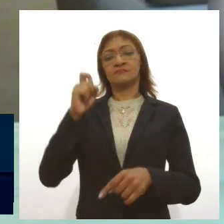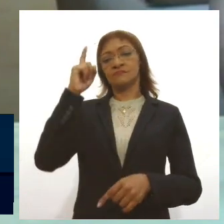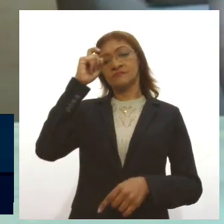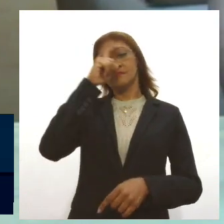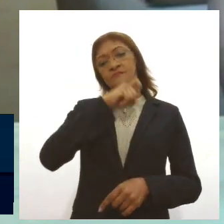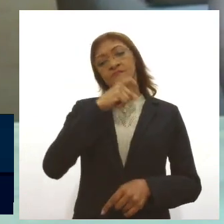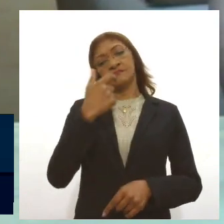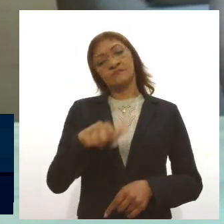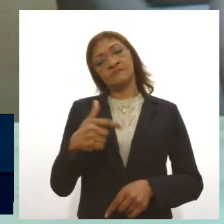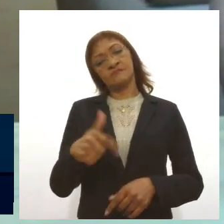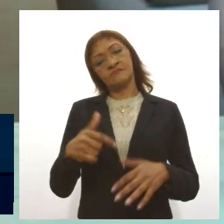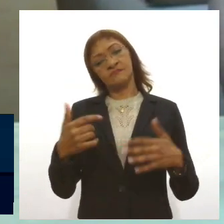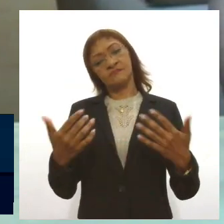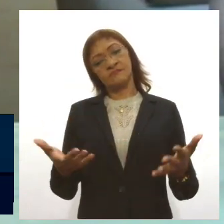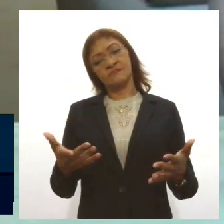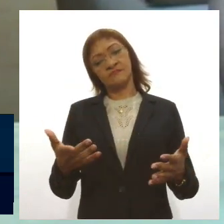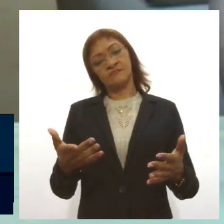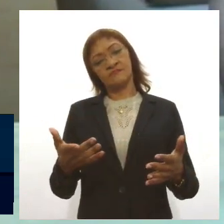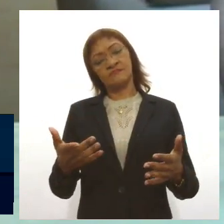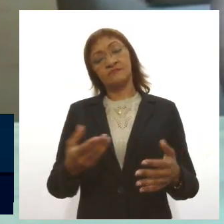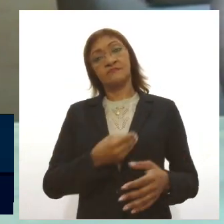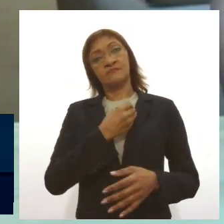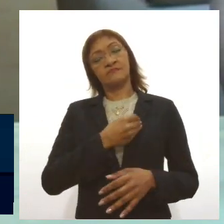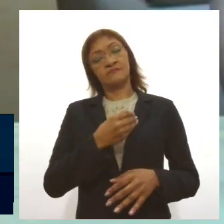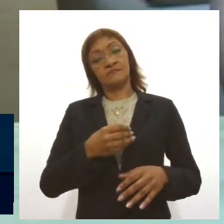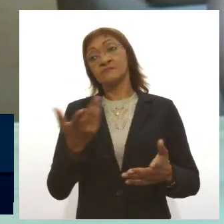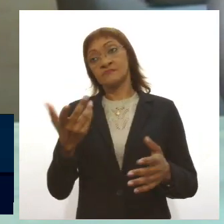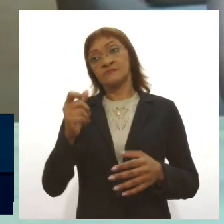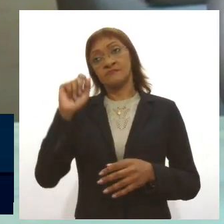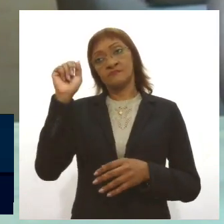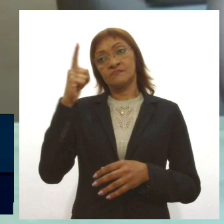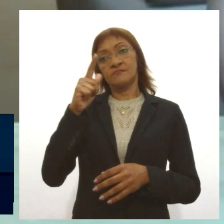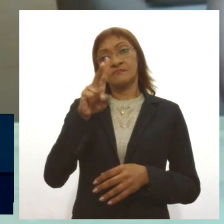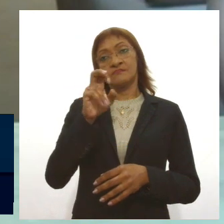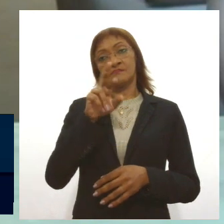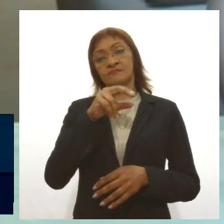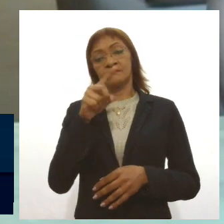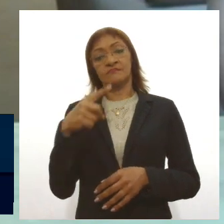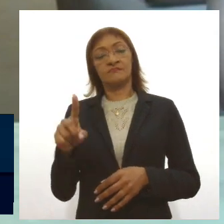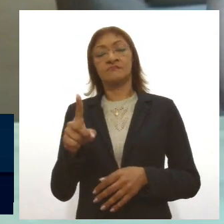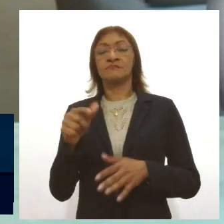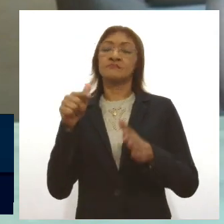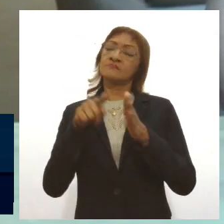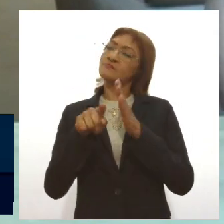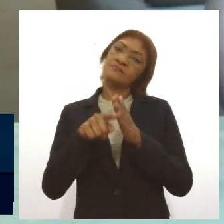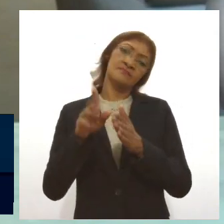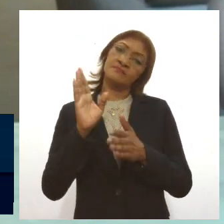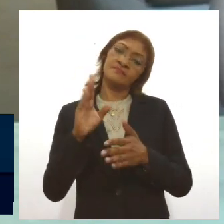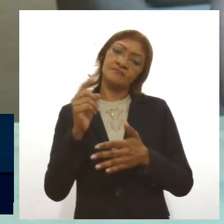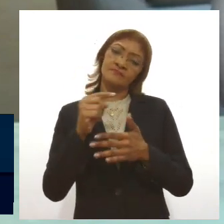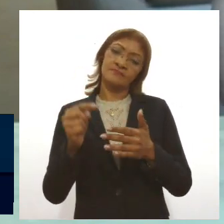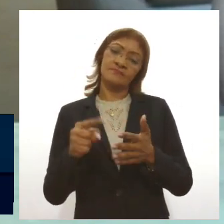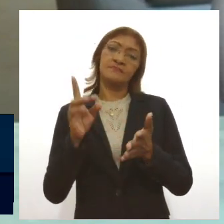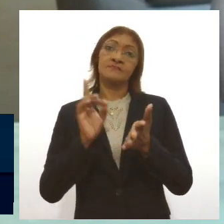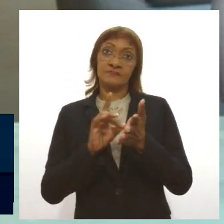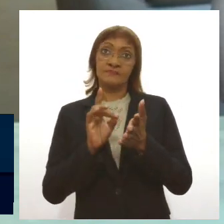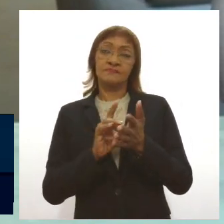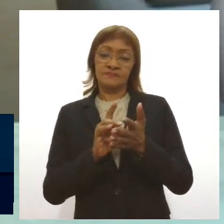para sobreviver no verão. Então, eram essas as minhas reflexões, as minhas perguntas, né, dizer que